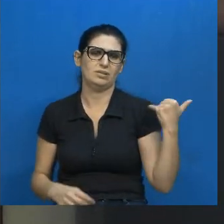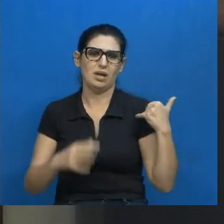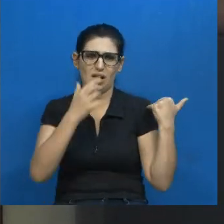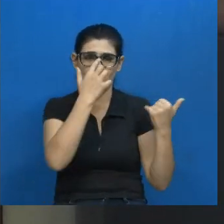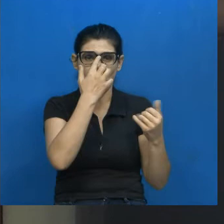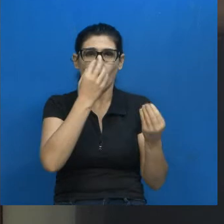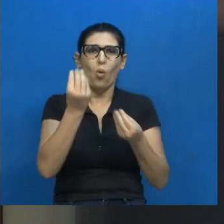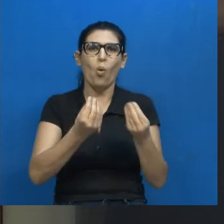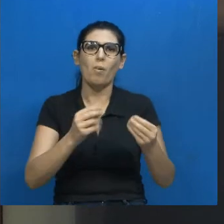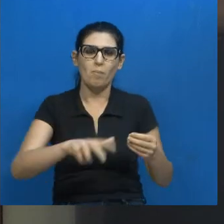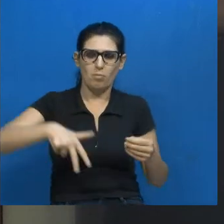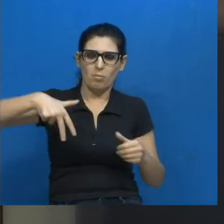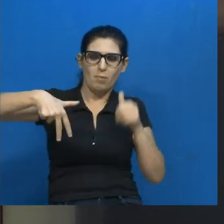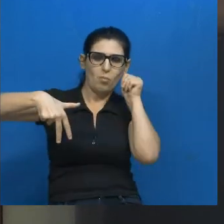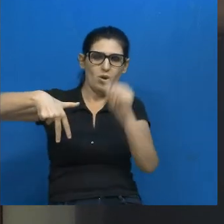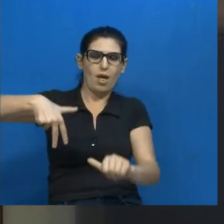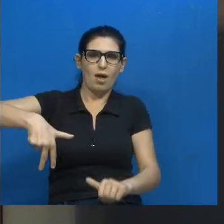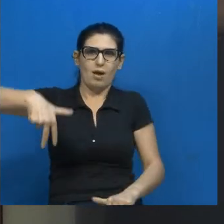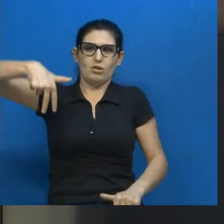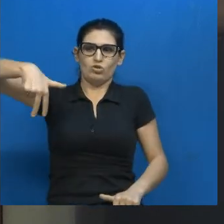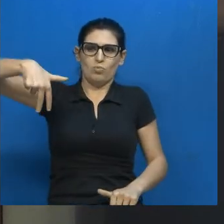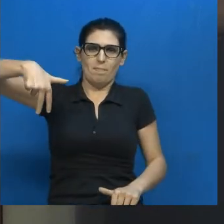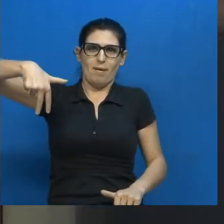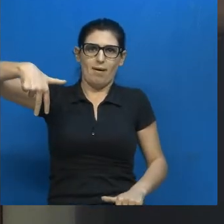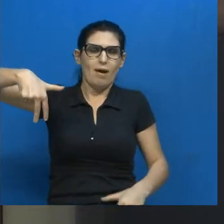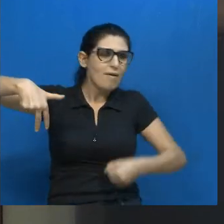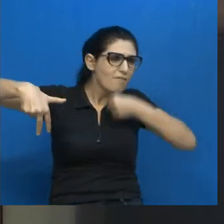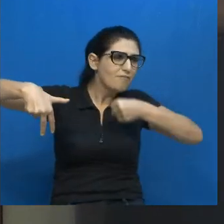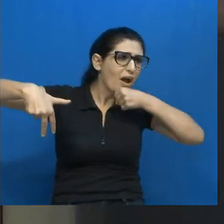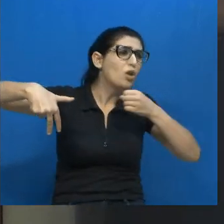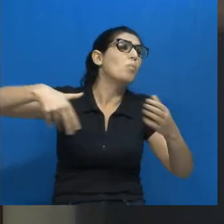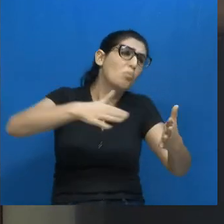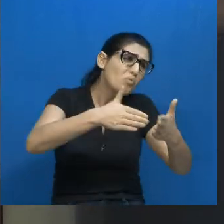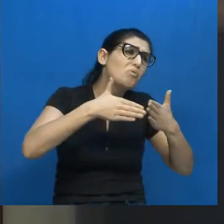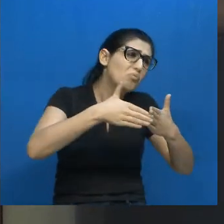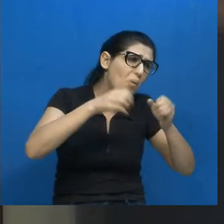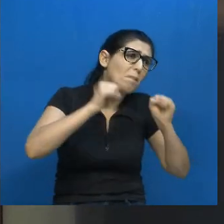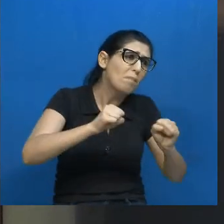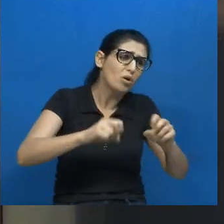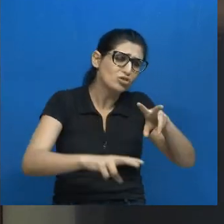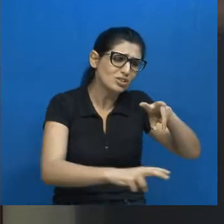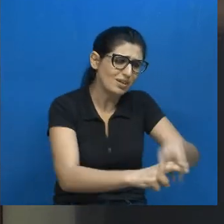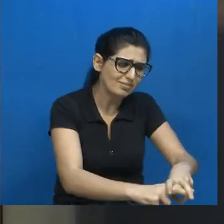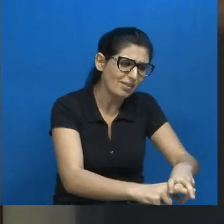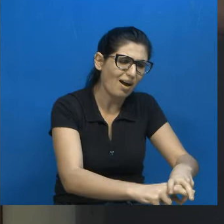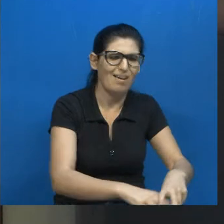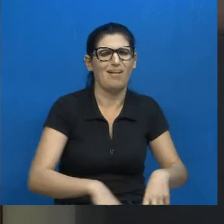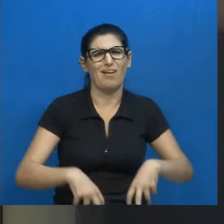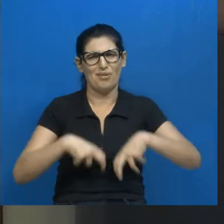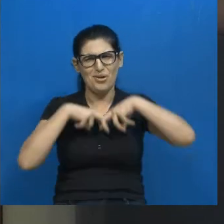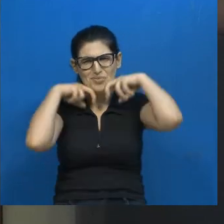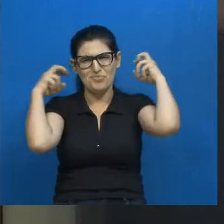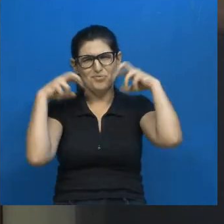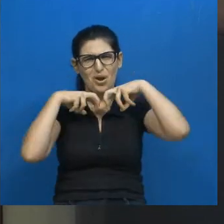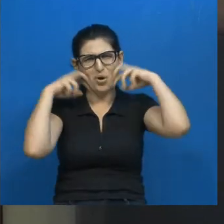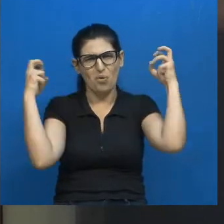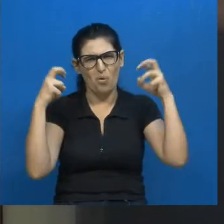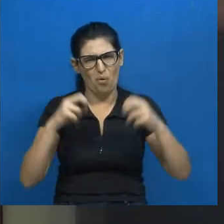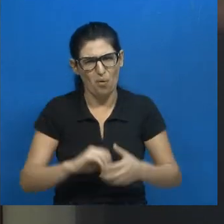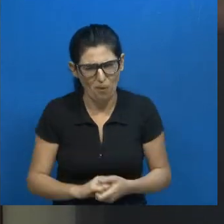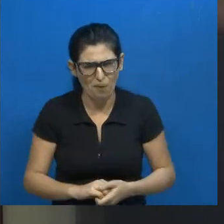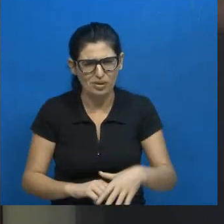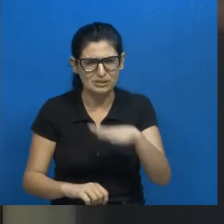idade. Mas aquele senhor fez questão que eu sentasse. Olha a vergonha que nós temos no município